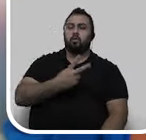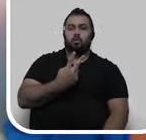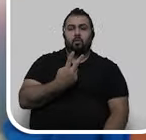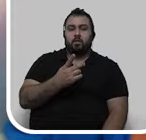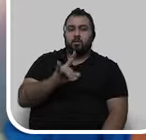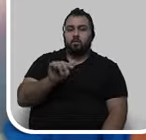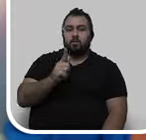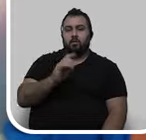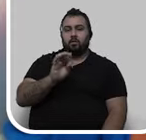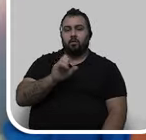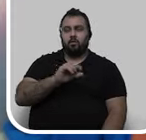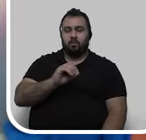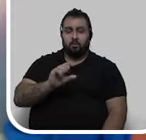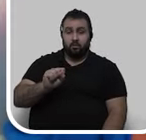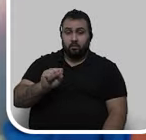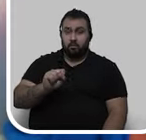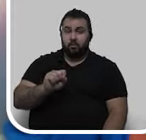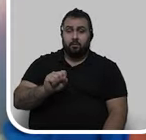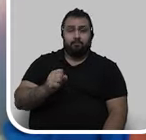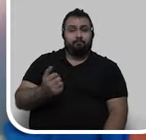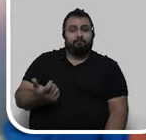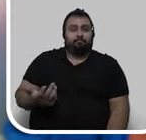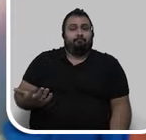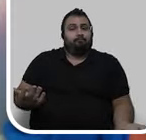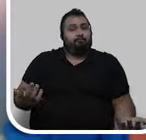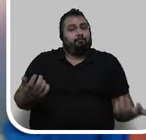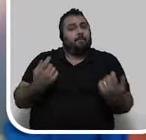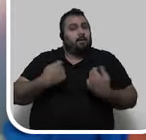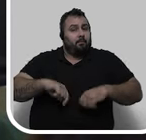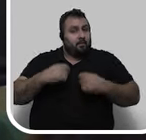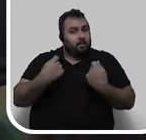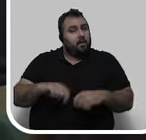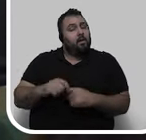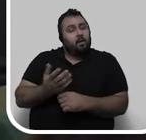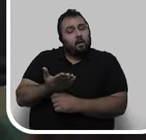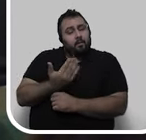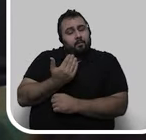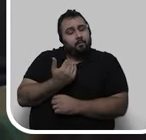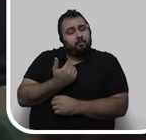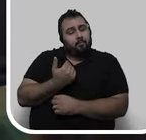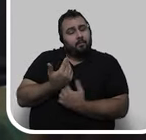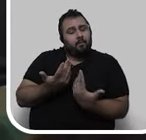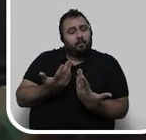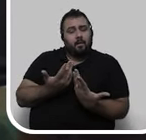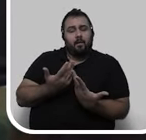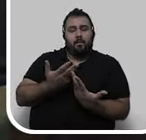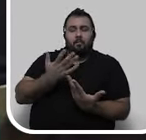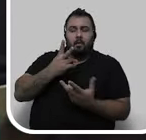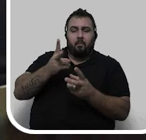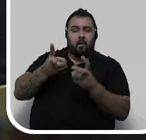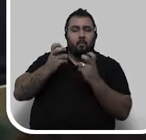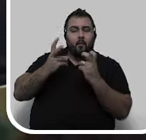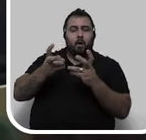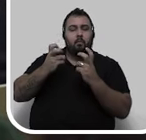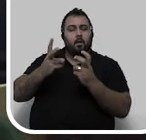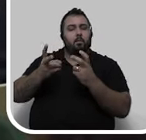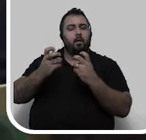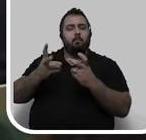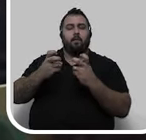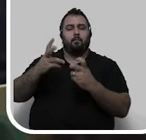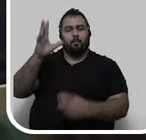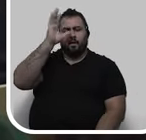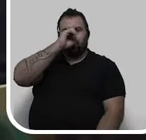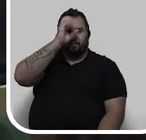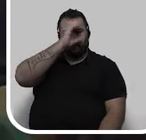ri dessa história, mas, poxa, precisa tanto comer mais feijão, né? Porque... Para trabalhar com segurança,